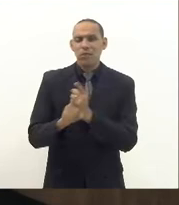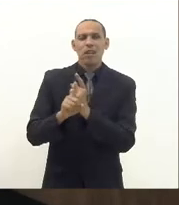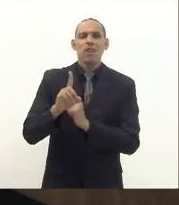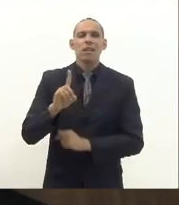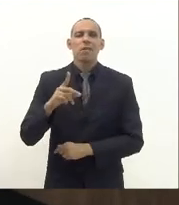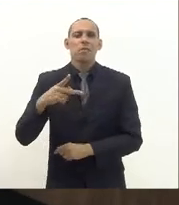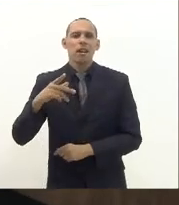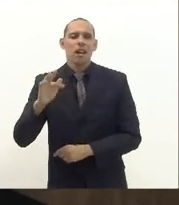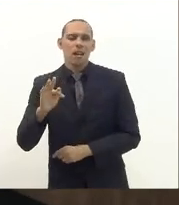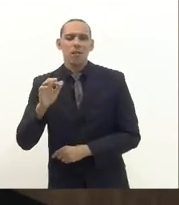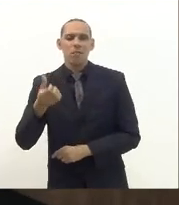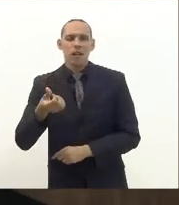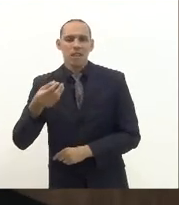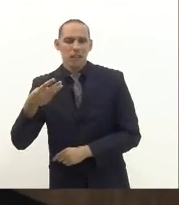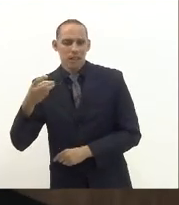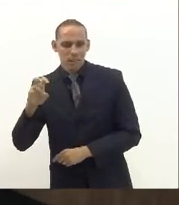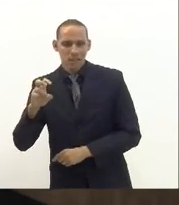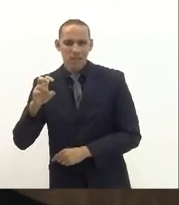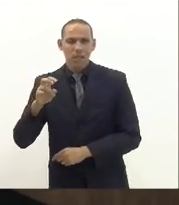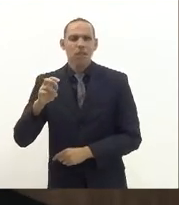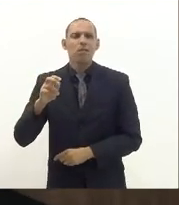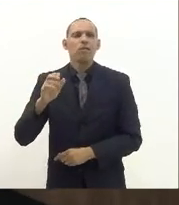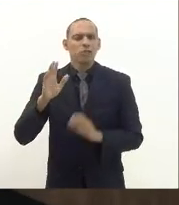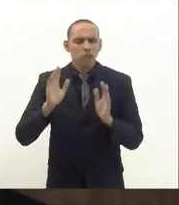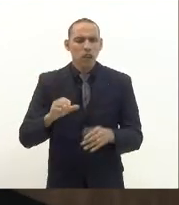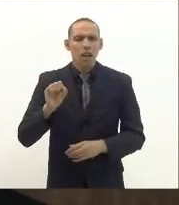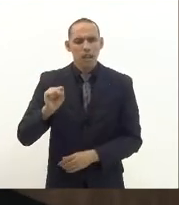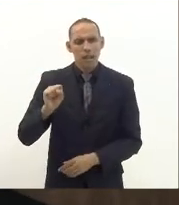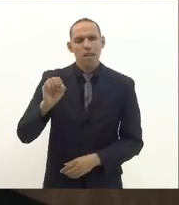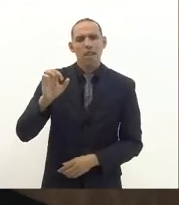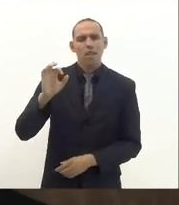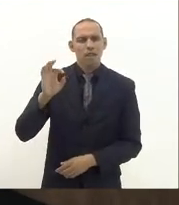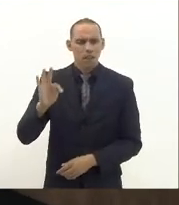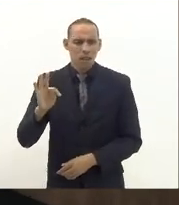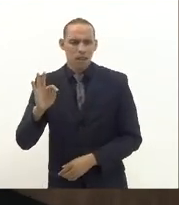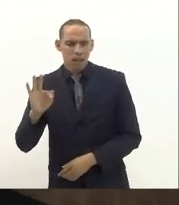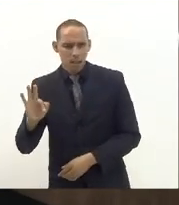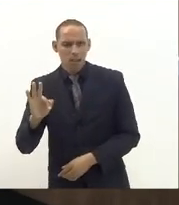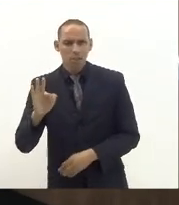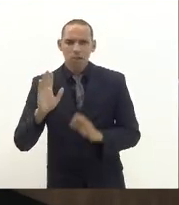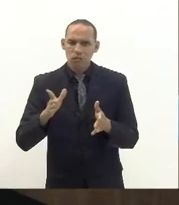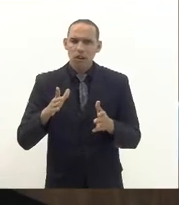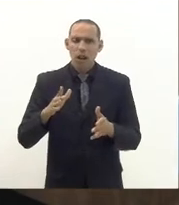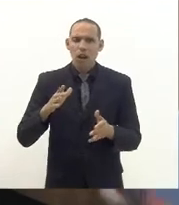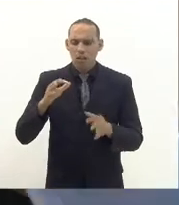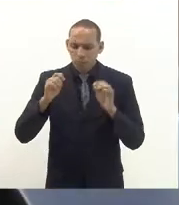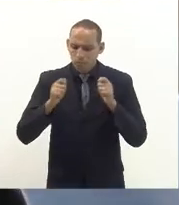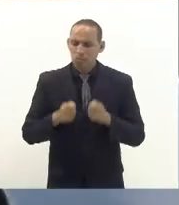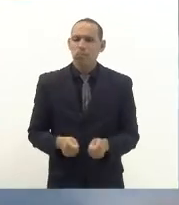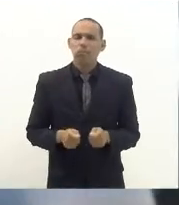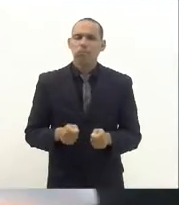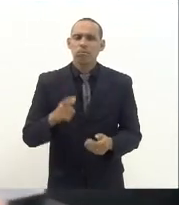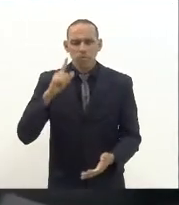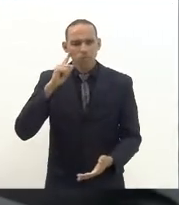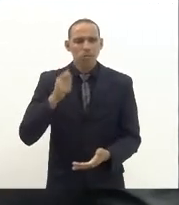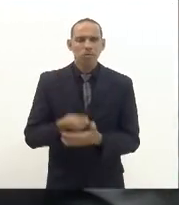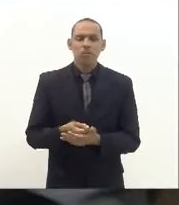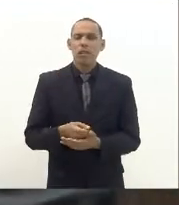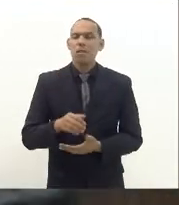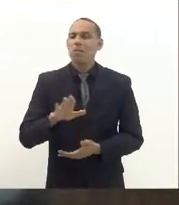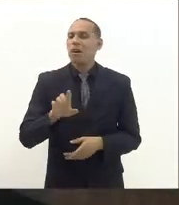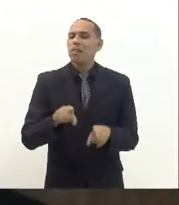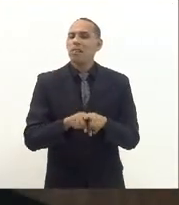635 que foi impetrado no Supremo Tribunal e que já decisão mas